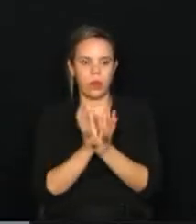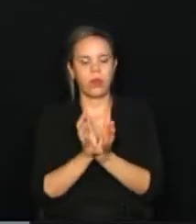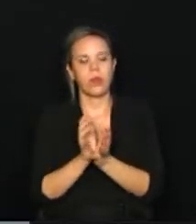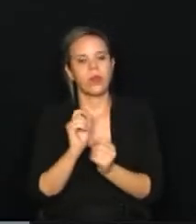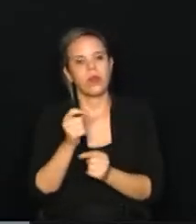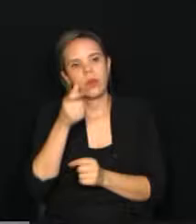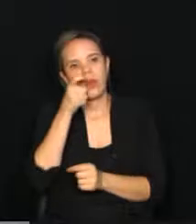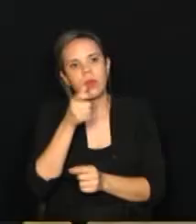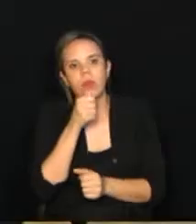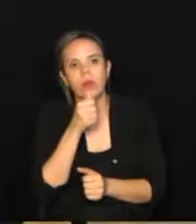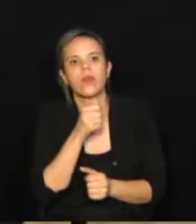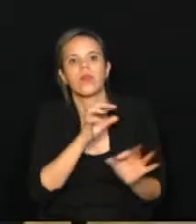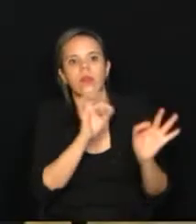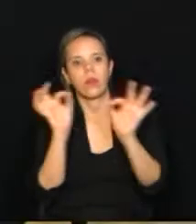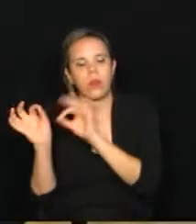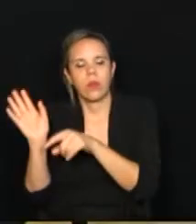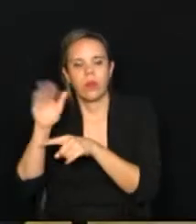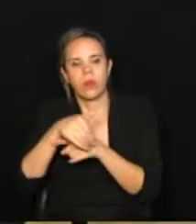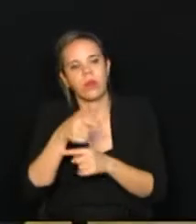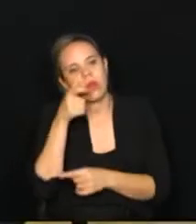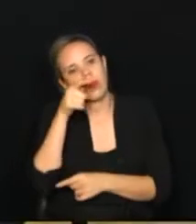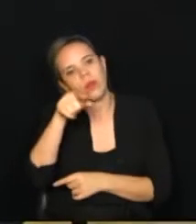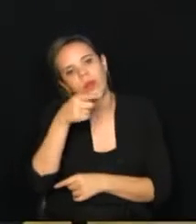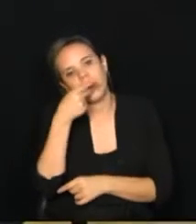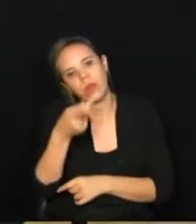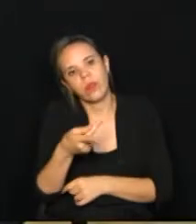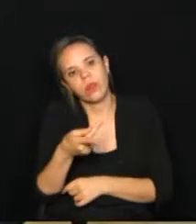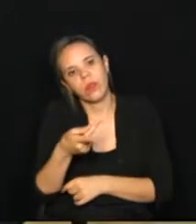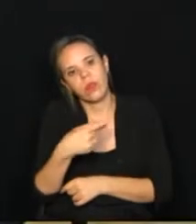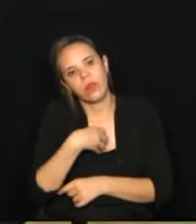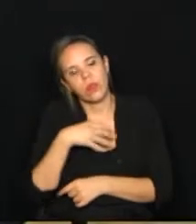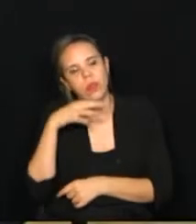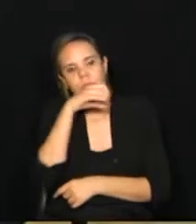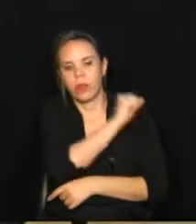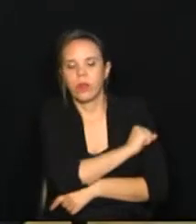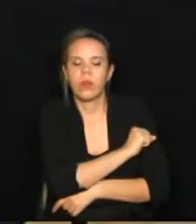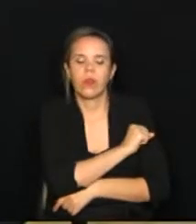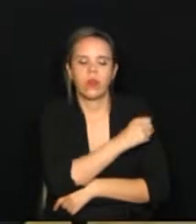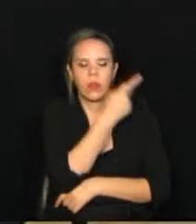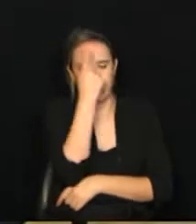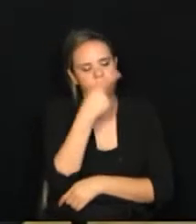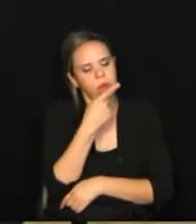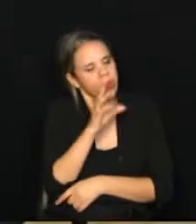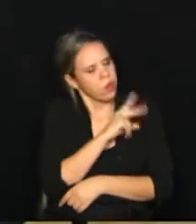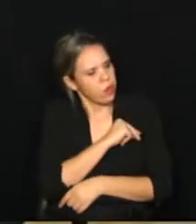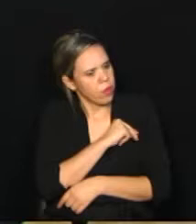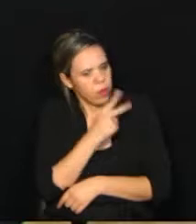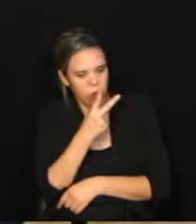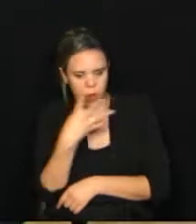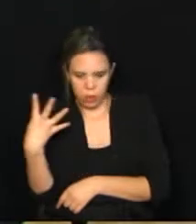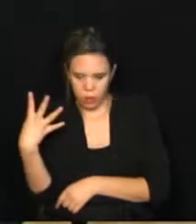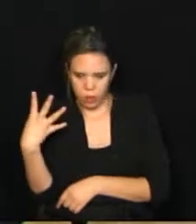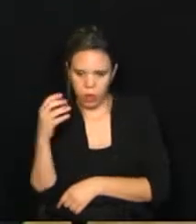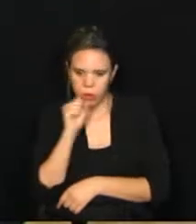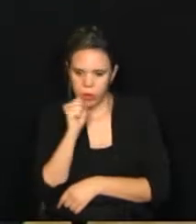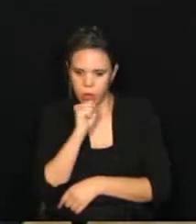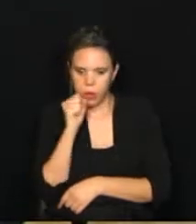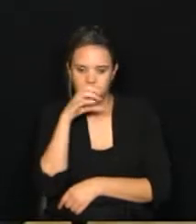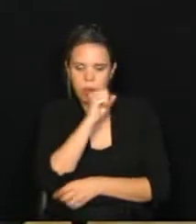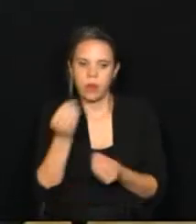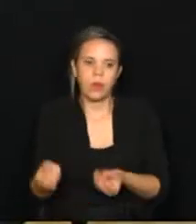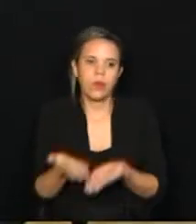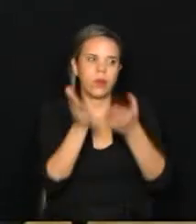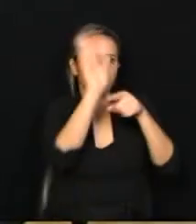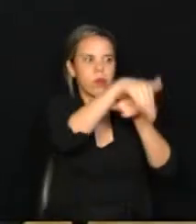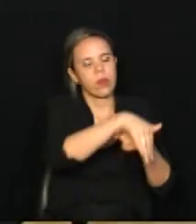não acompanha tanto basquete, quando você fala desse estilo rápido, a pessoa fala, mas tem 24 segundos para atacar. Mas